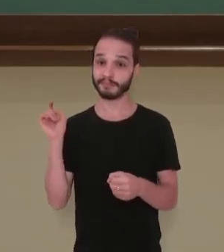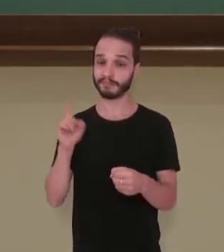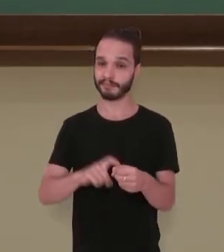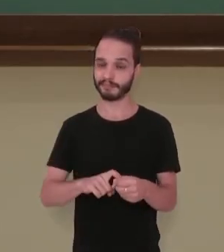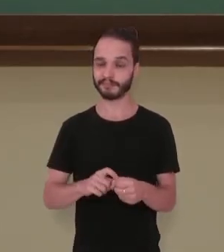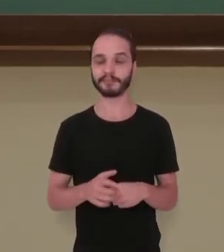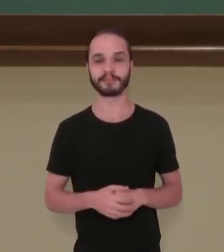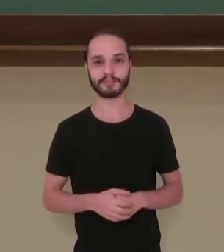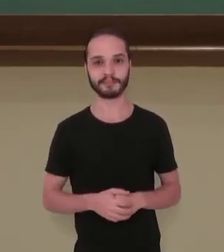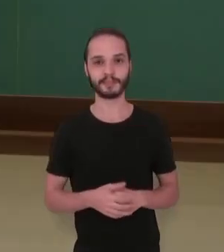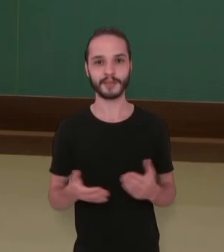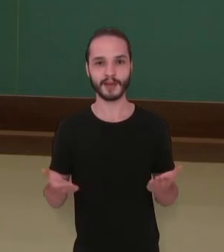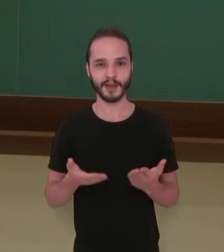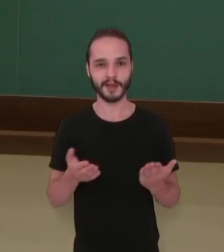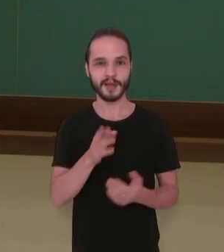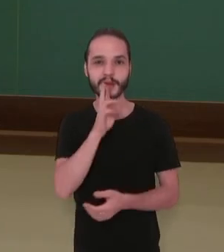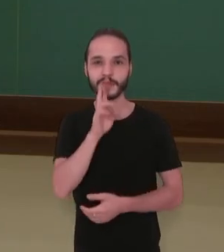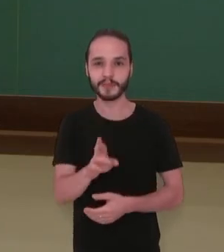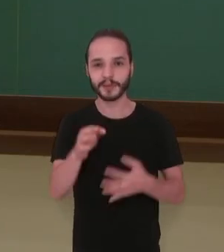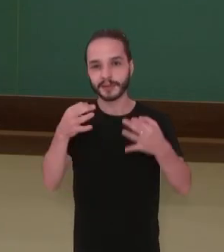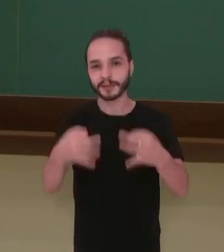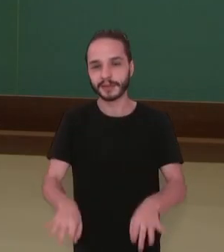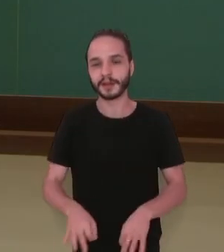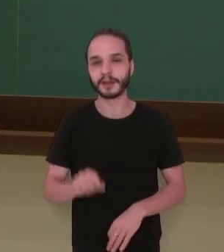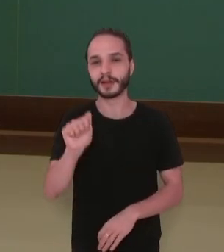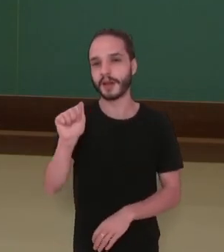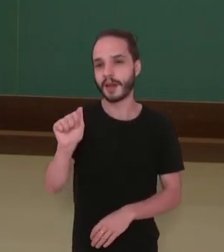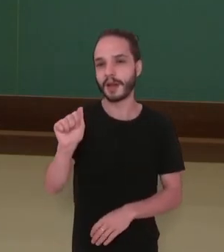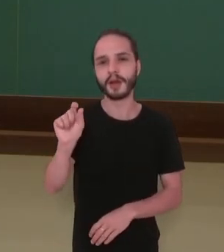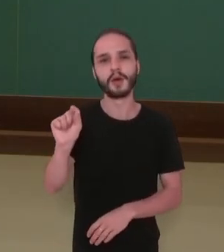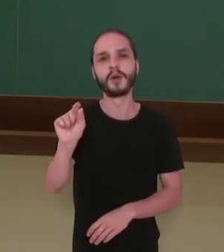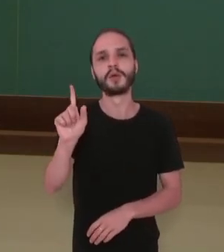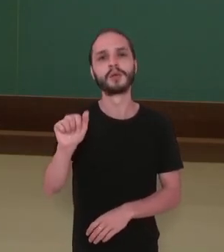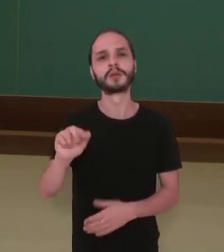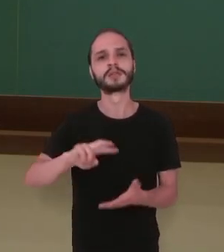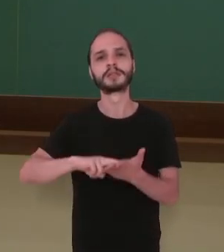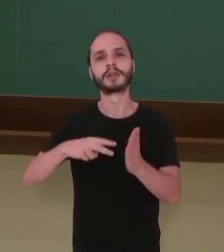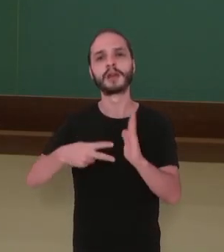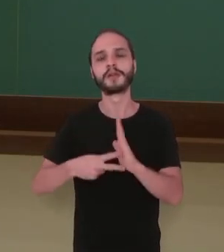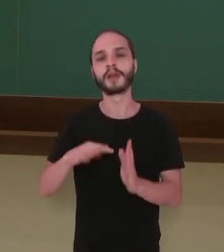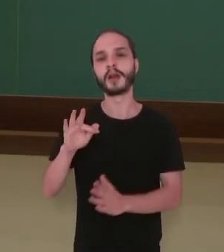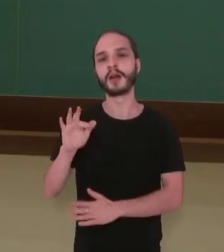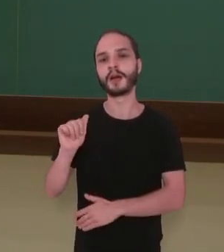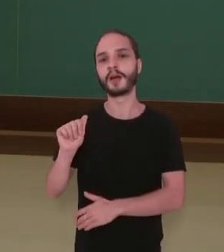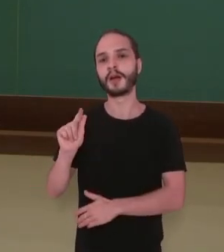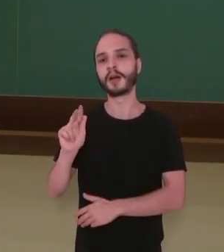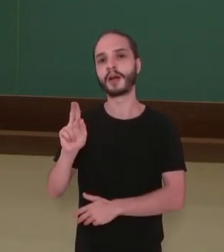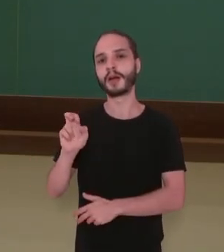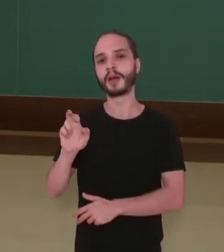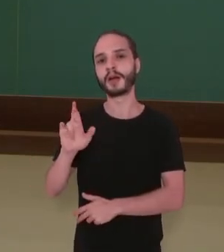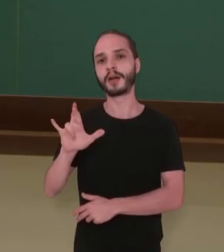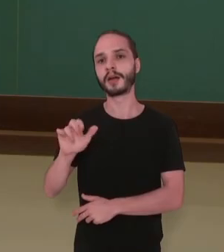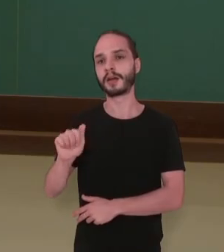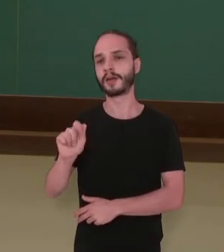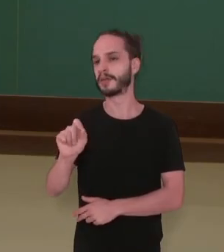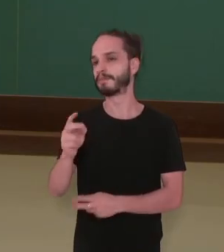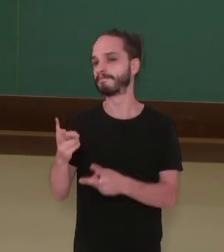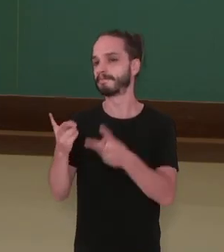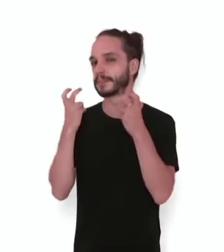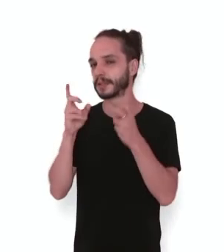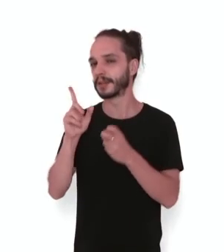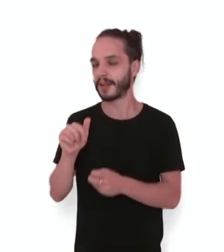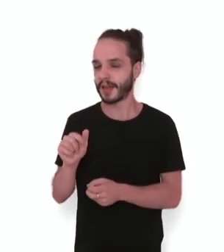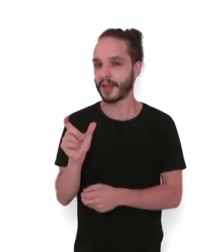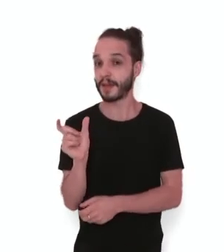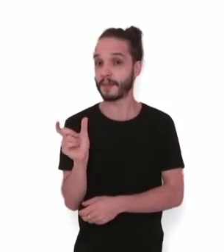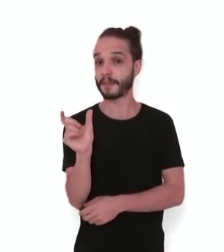Voltei. Vamos gabaritar a letra A. O que você infere sobre fagueiras, né? Você já percebe o quê? Que fagueiras